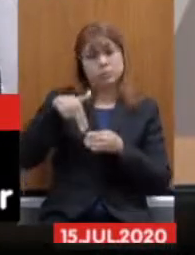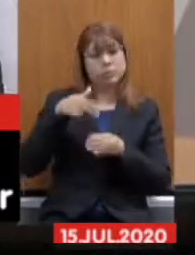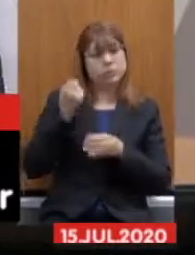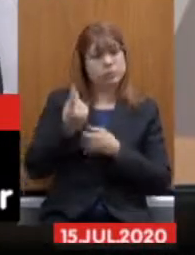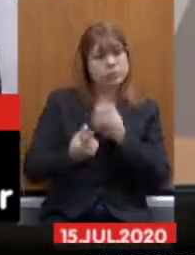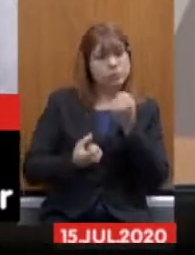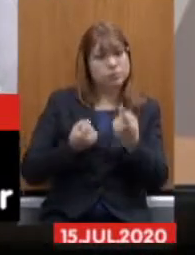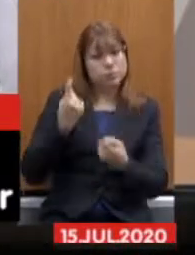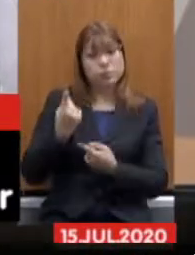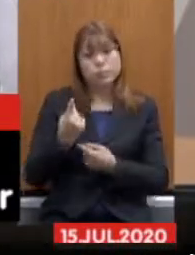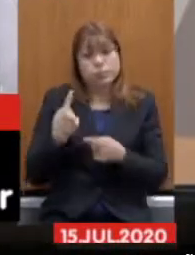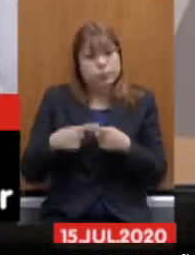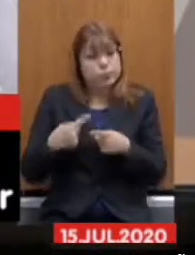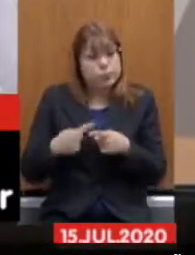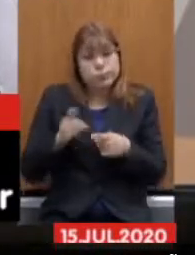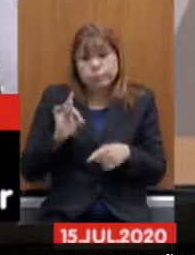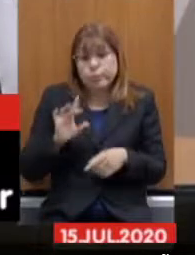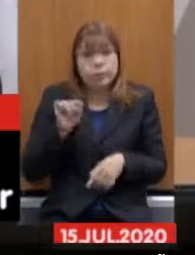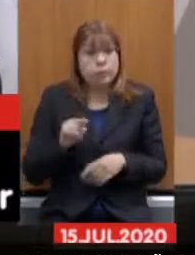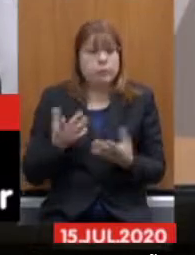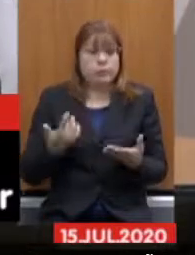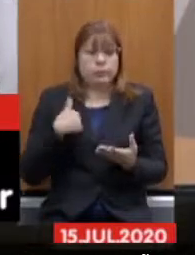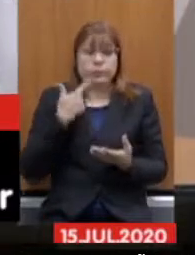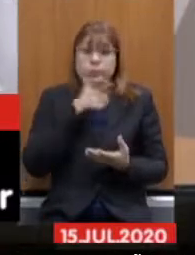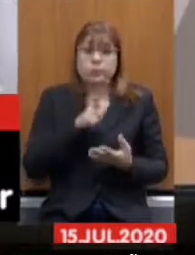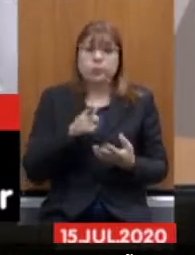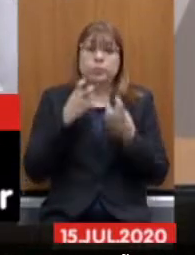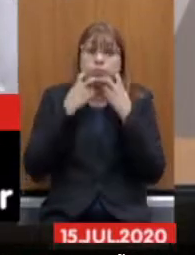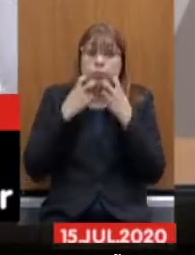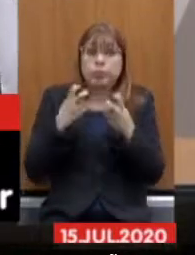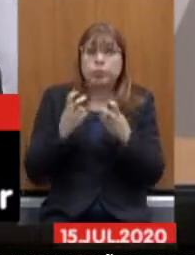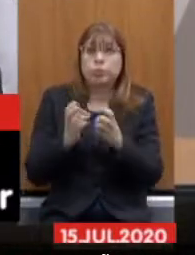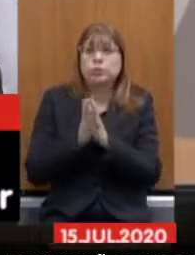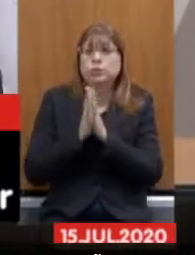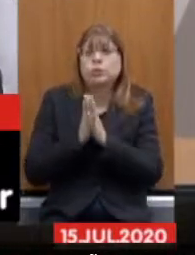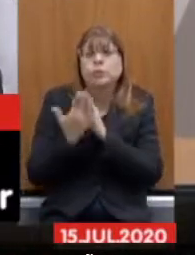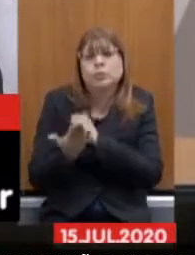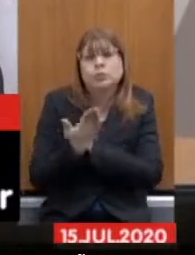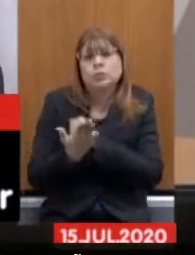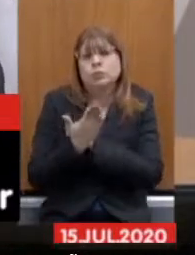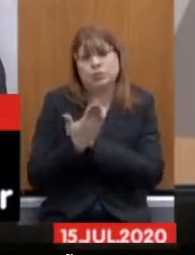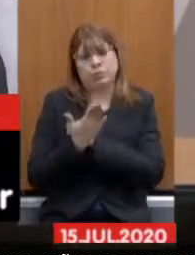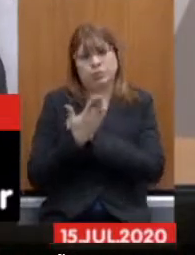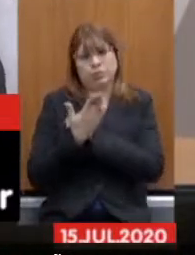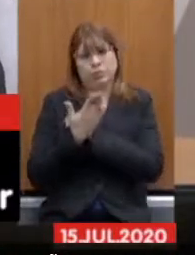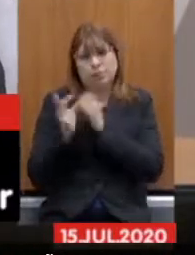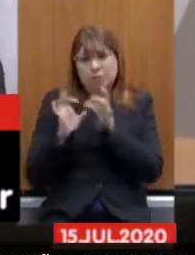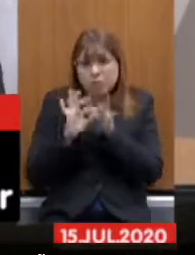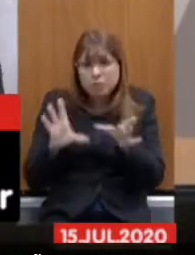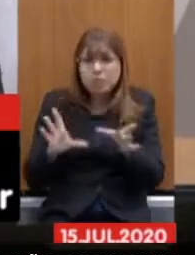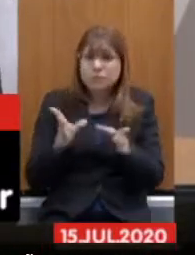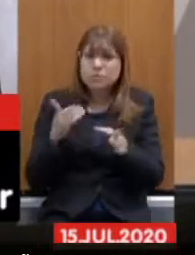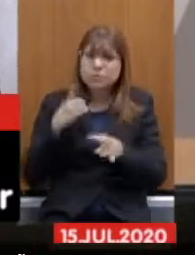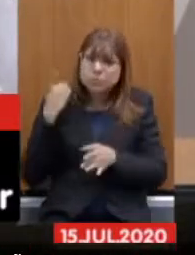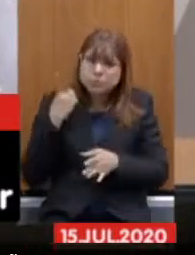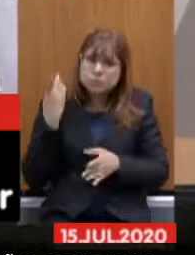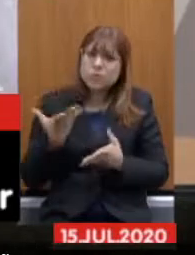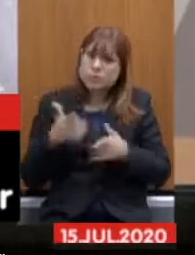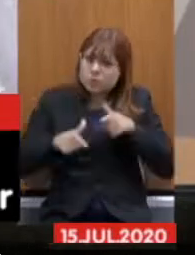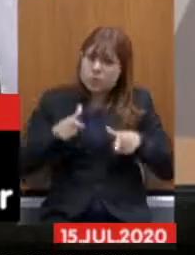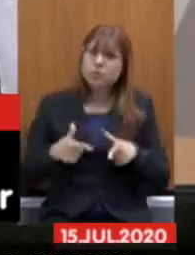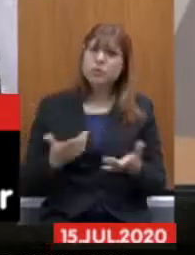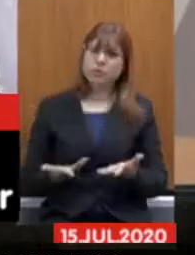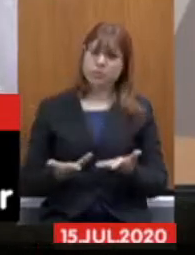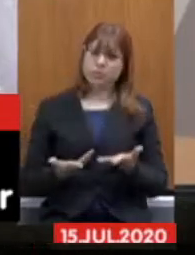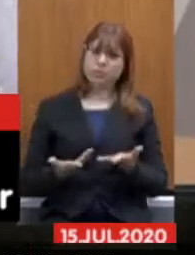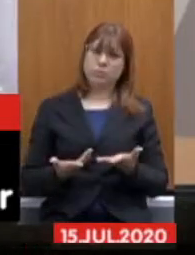pois é a única forma que lhe resta é um grito de socorro deixa os deputados exercerem seus mandatos